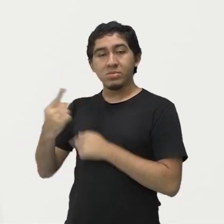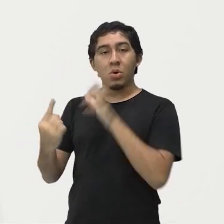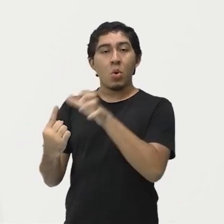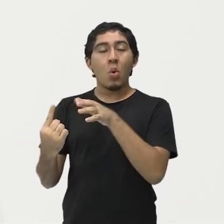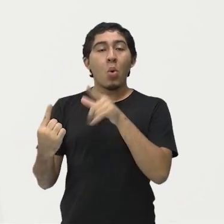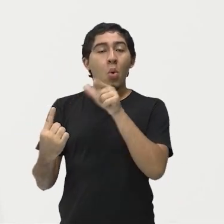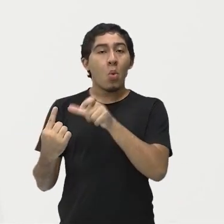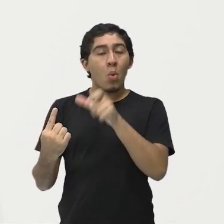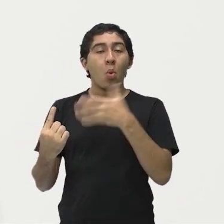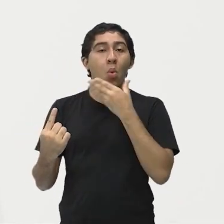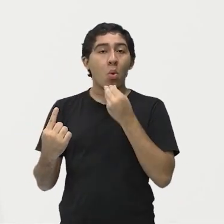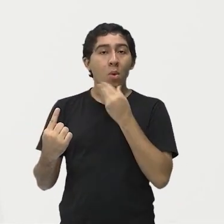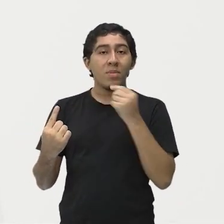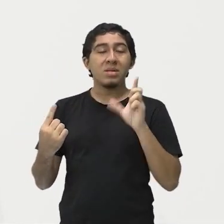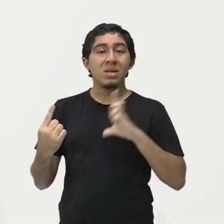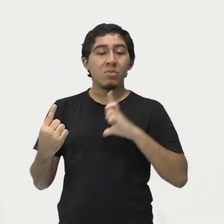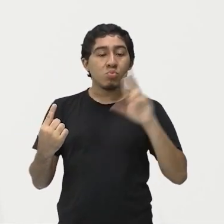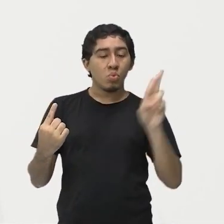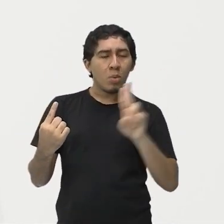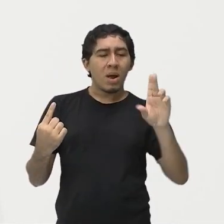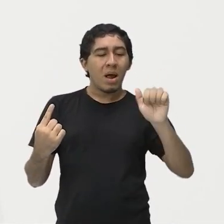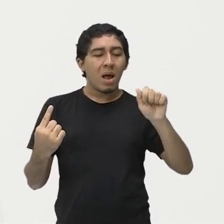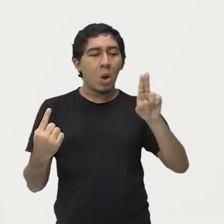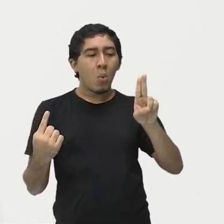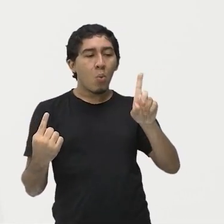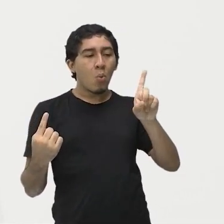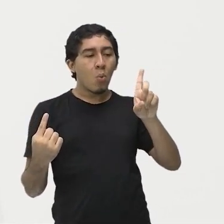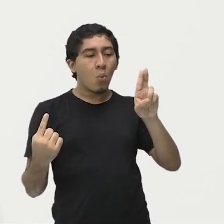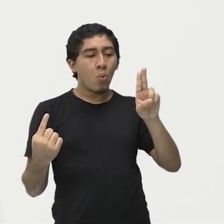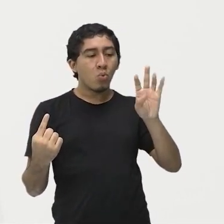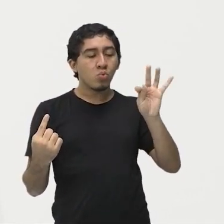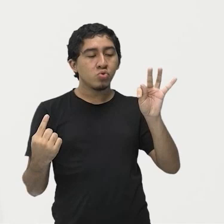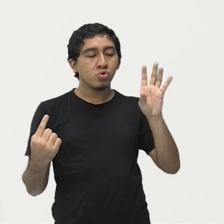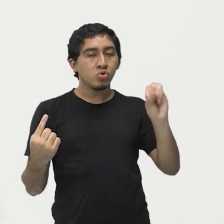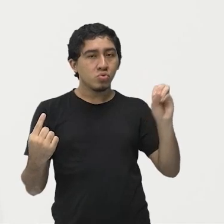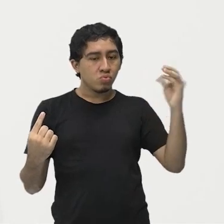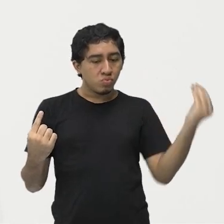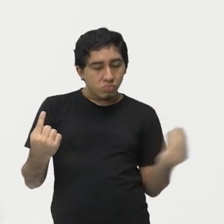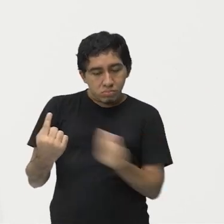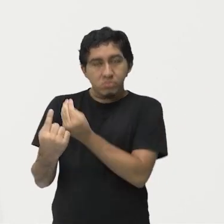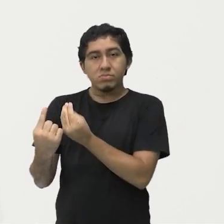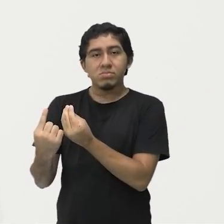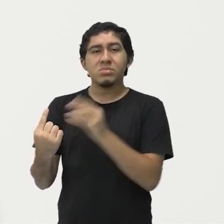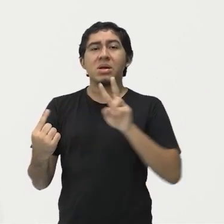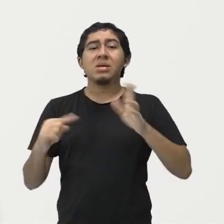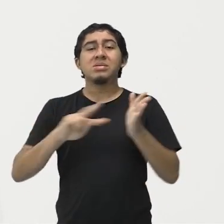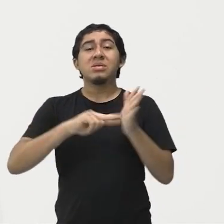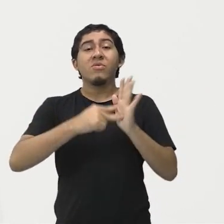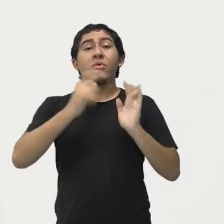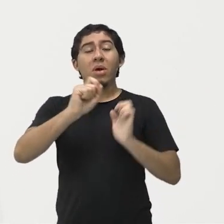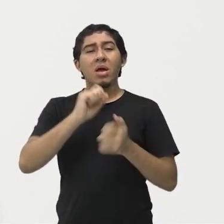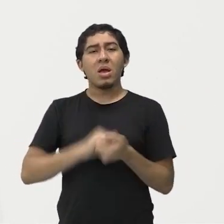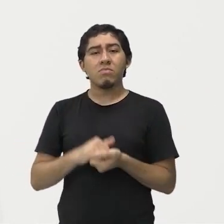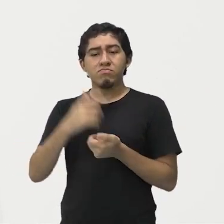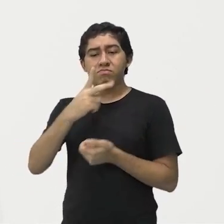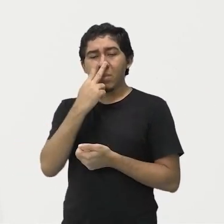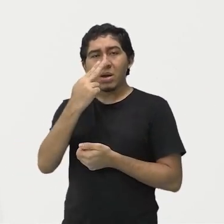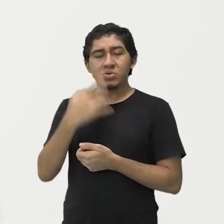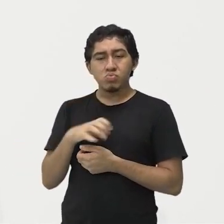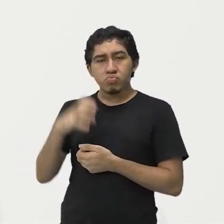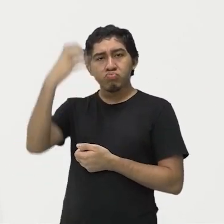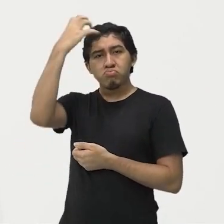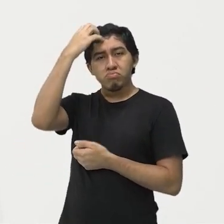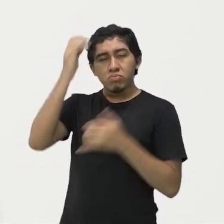isso quer dizer, professor? Augusto significa majestoso, o exaltado, o venerável.